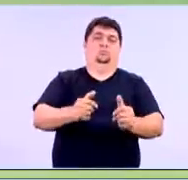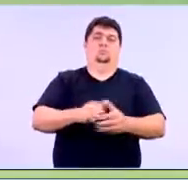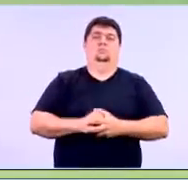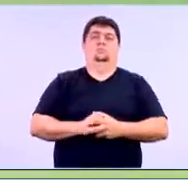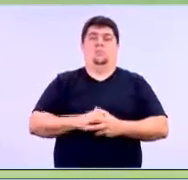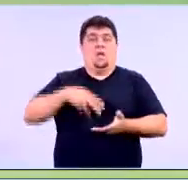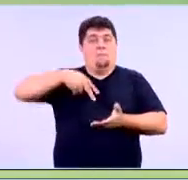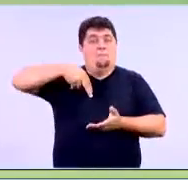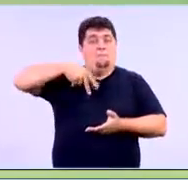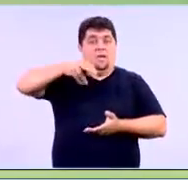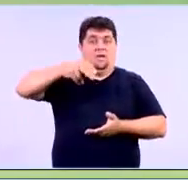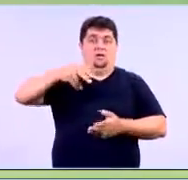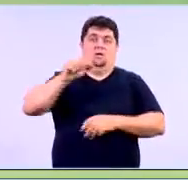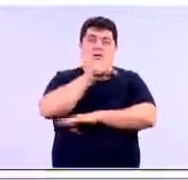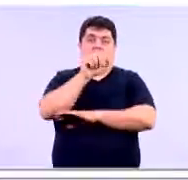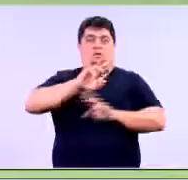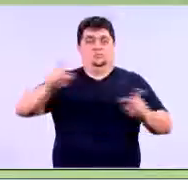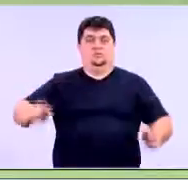assim havíamos dito.